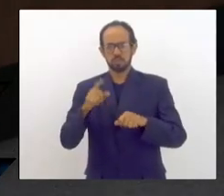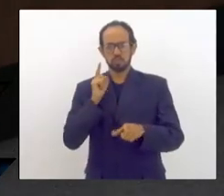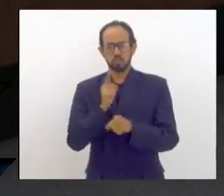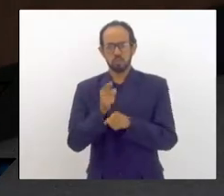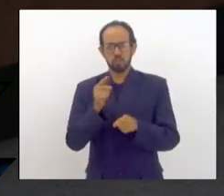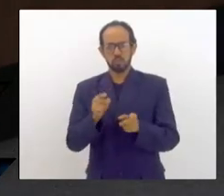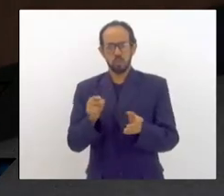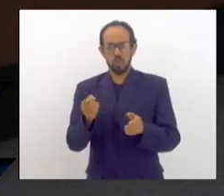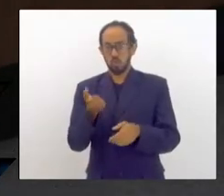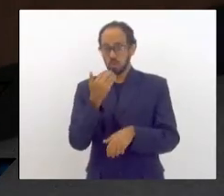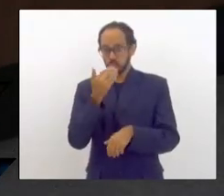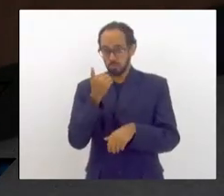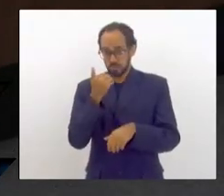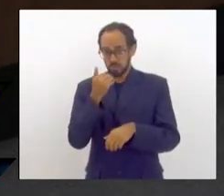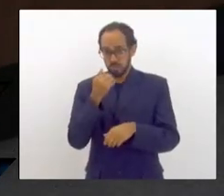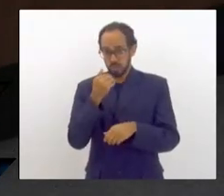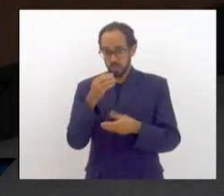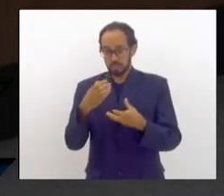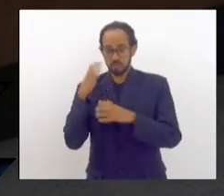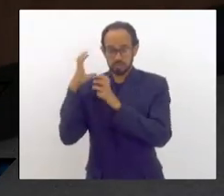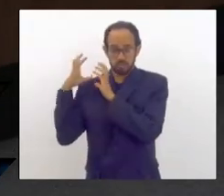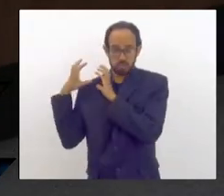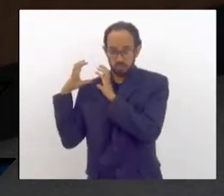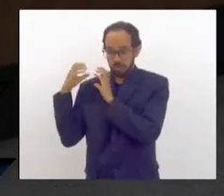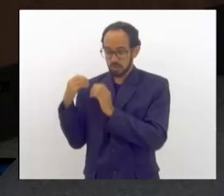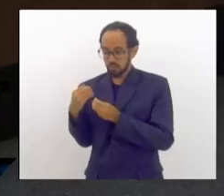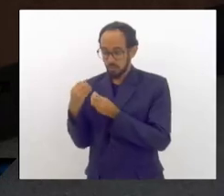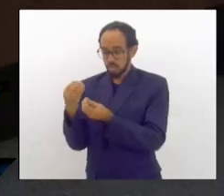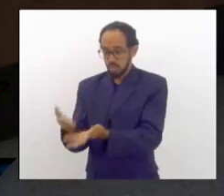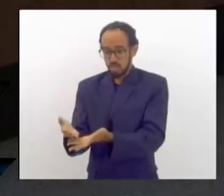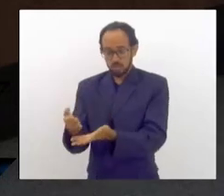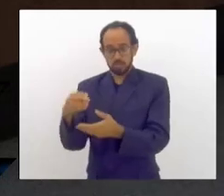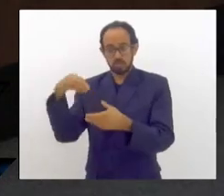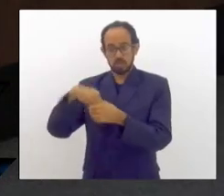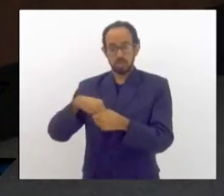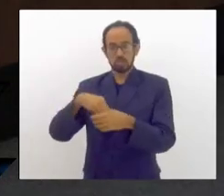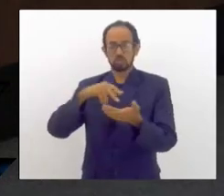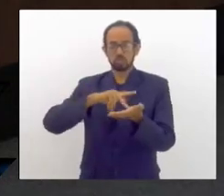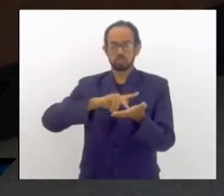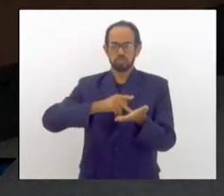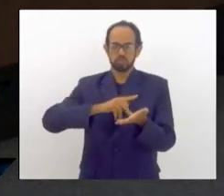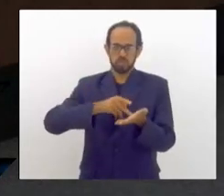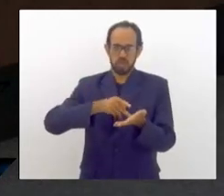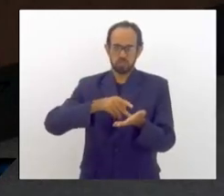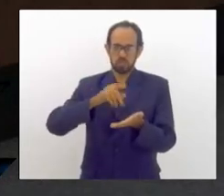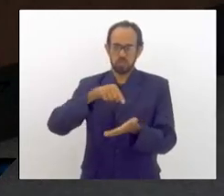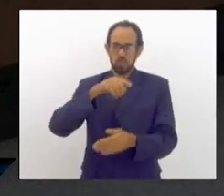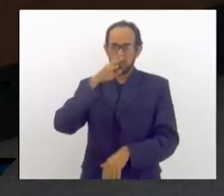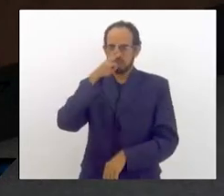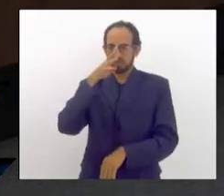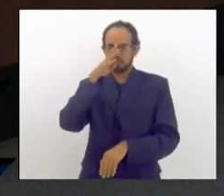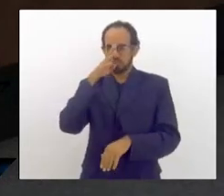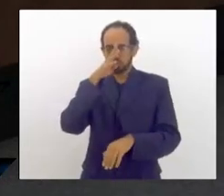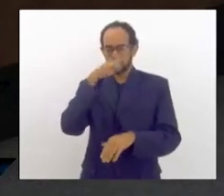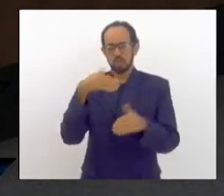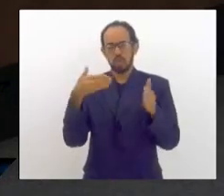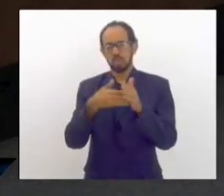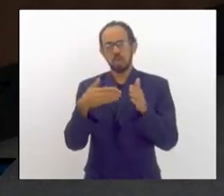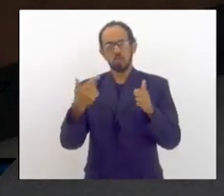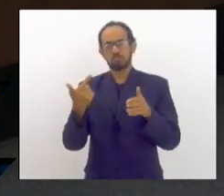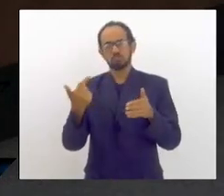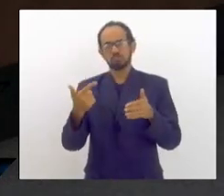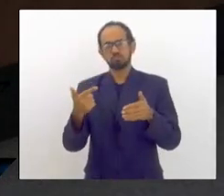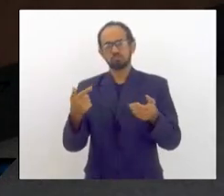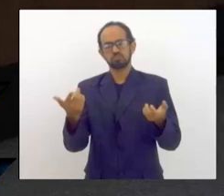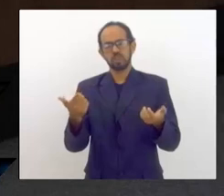que foram doadas pelo governo federal momentos após a tragédia, dentro de um sindicato, um verdadeiro absurdo, e até hoje não teve explicação disso.